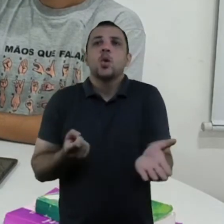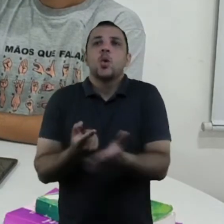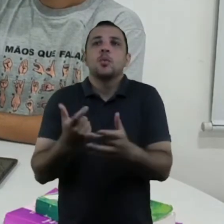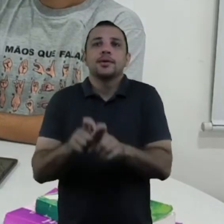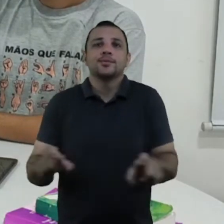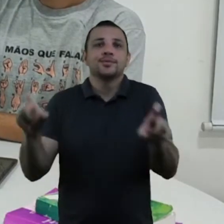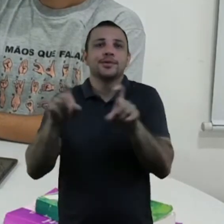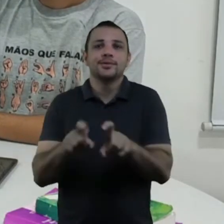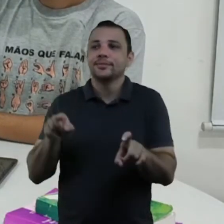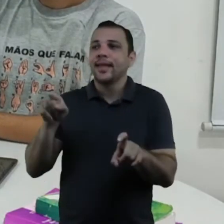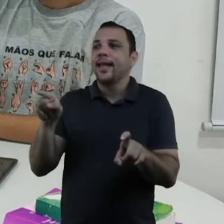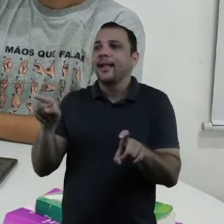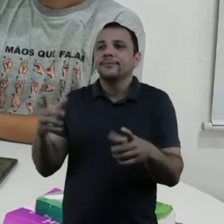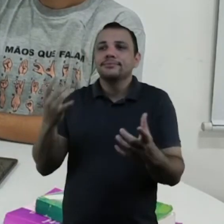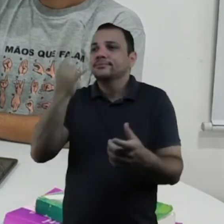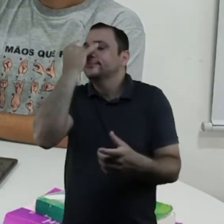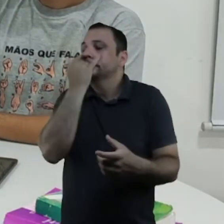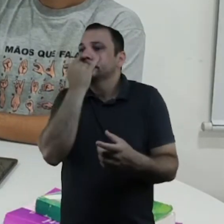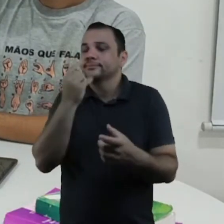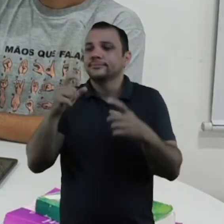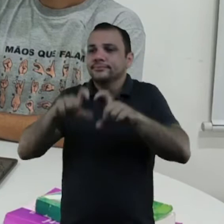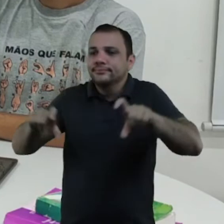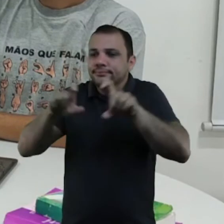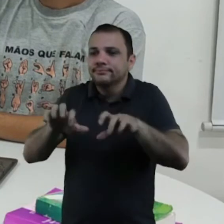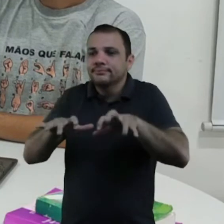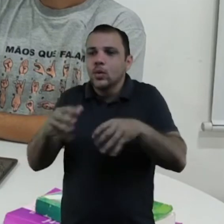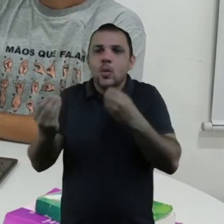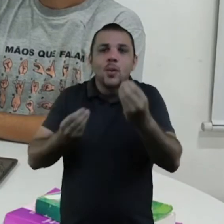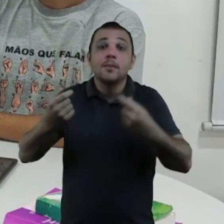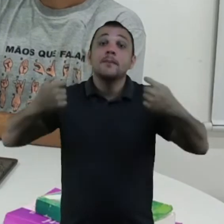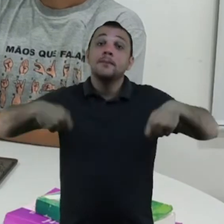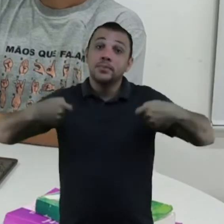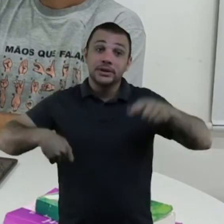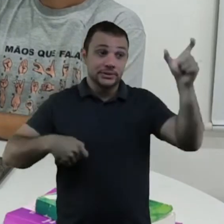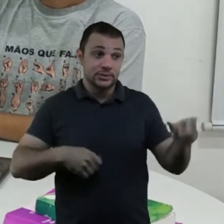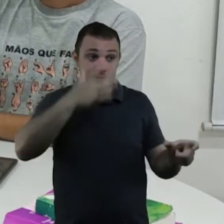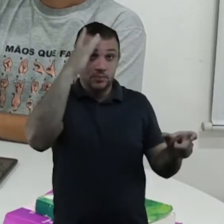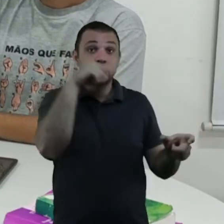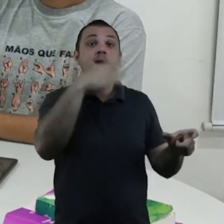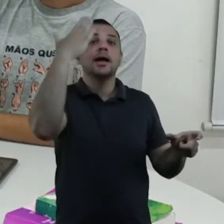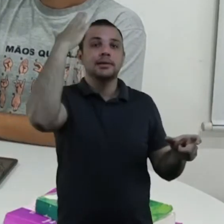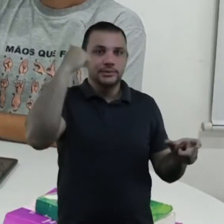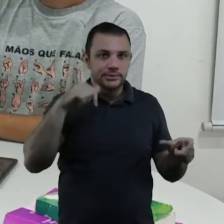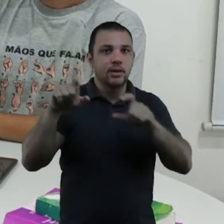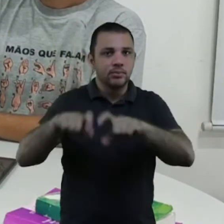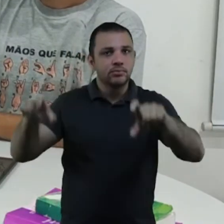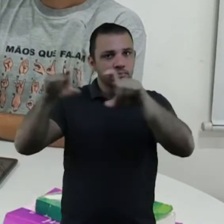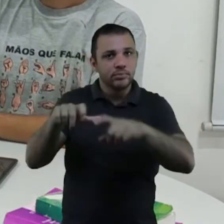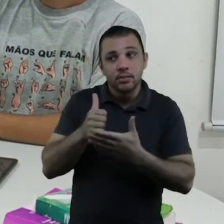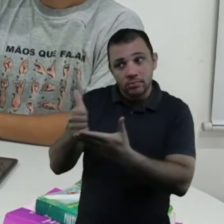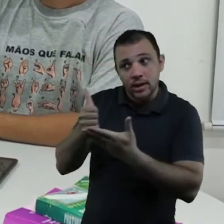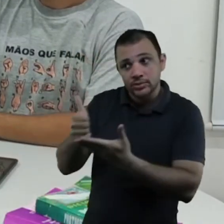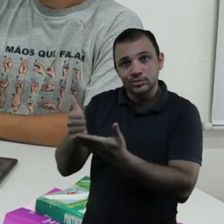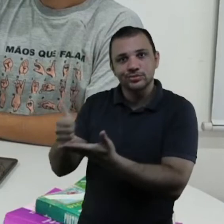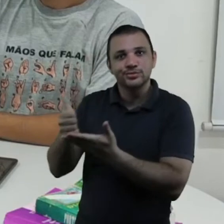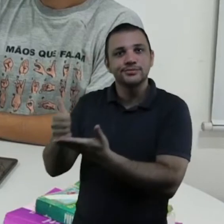computador. Como é que essa pessoa cega vai usar um computador? Tem que ter uma pessoa que saiba mexer em computador, minimamente,